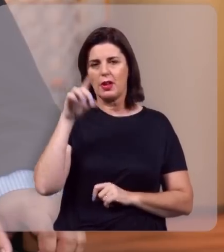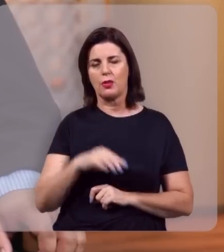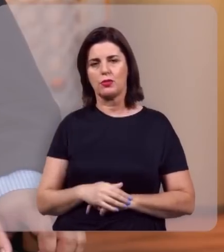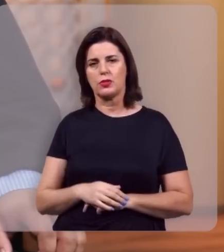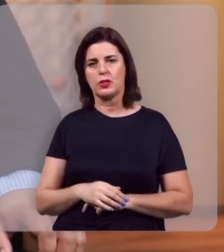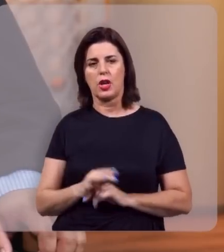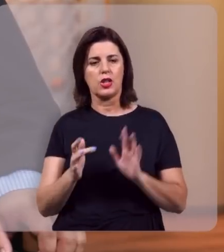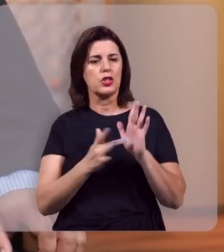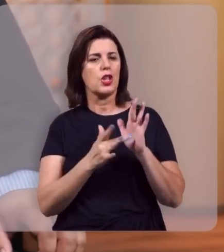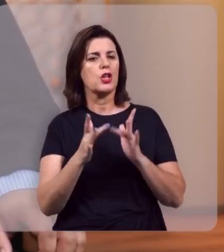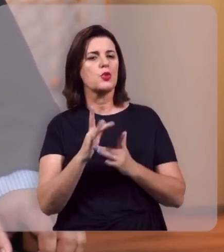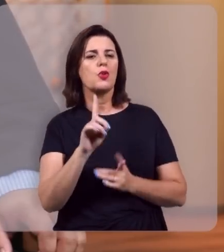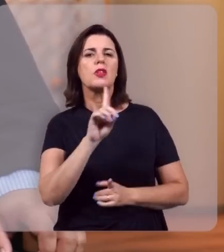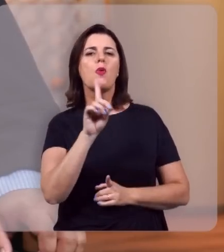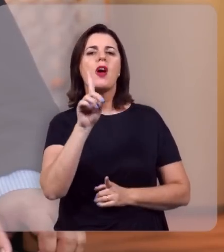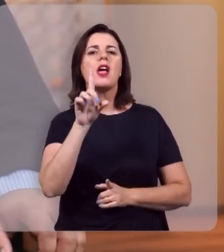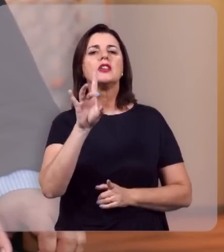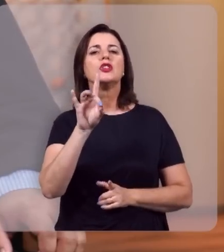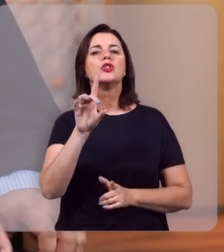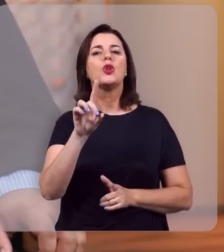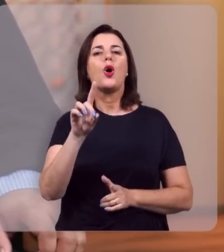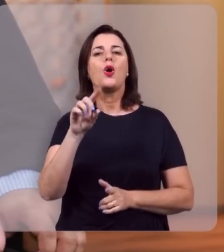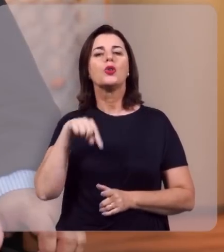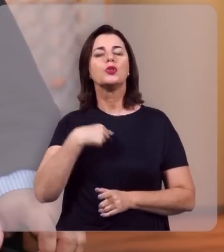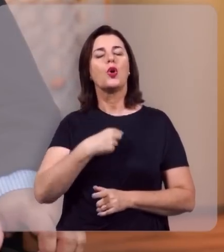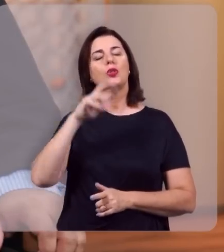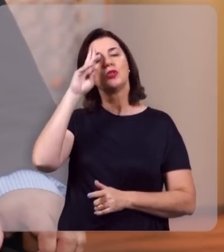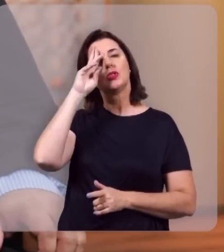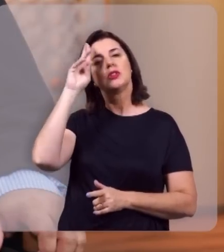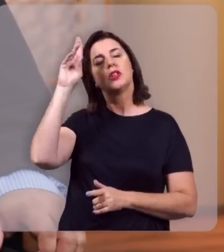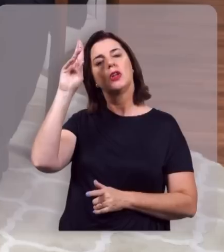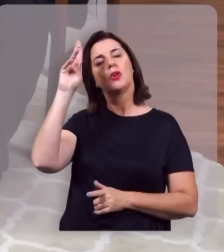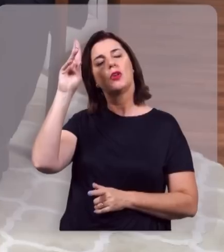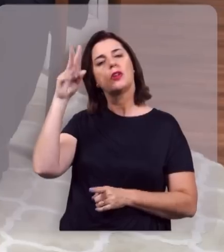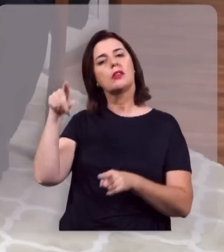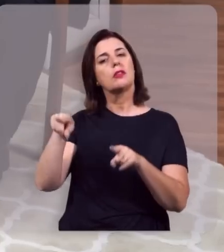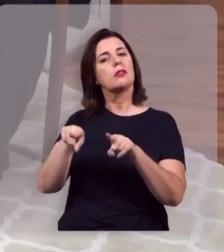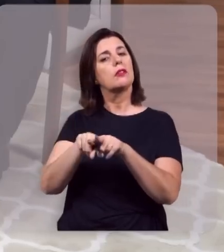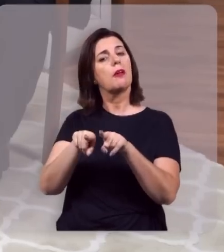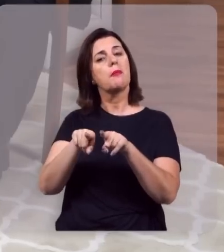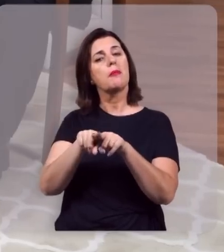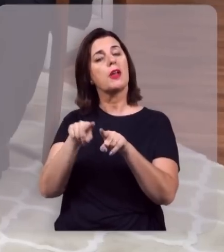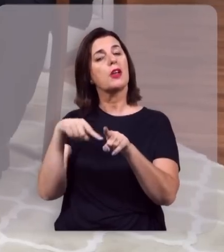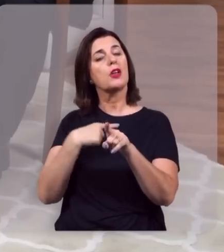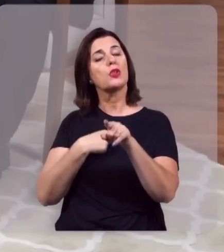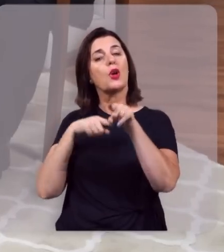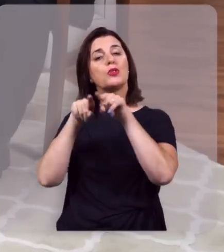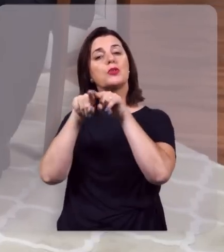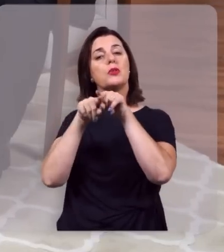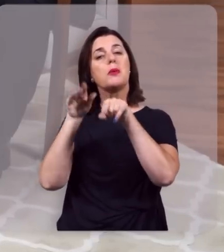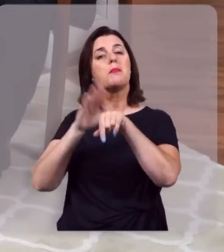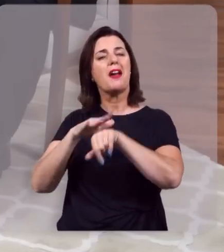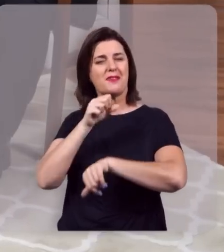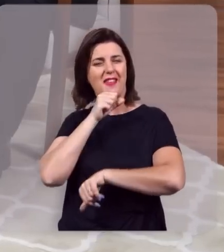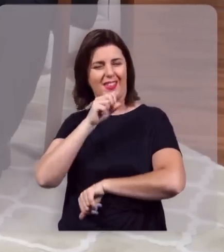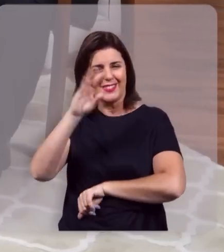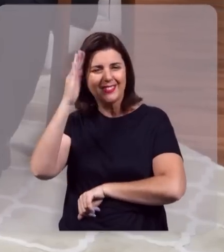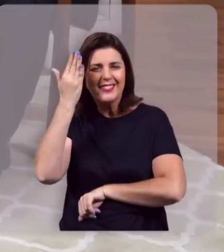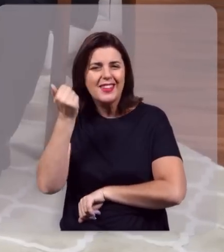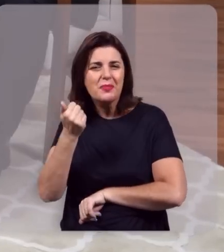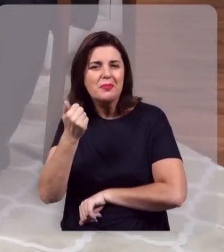Deus. E Jesus não é somente o nosso Senhor, Ele é o nosso irmão mais